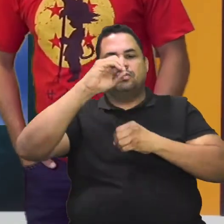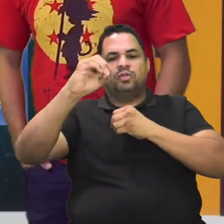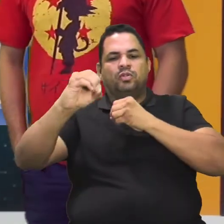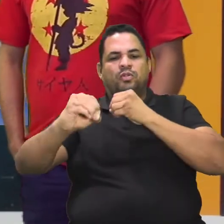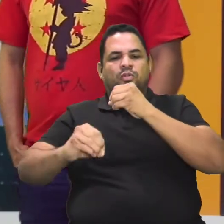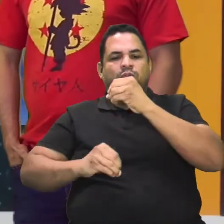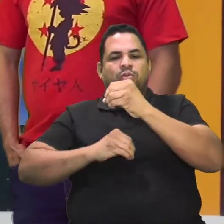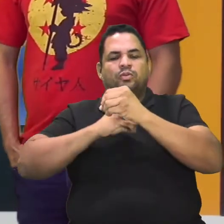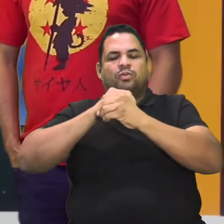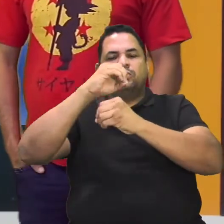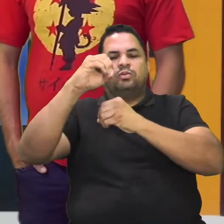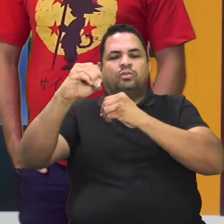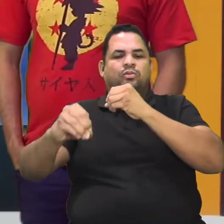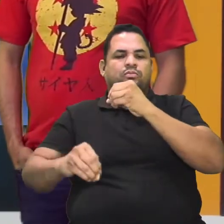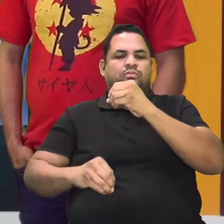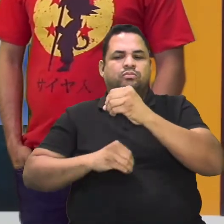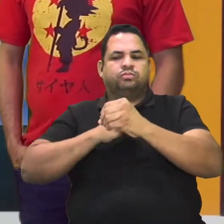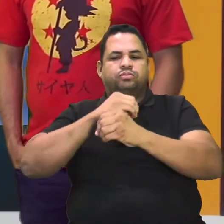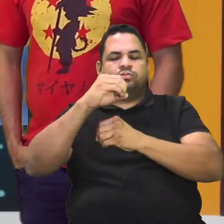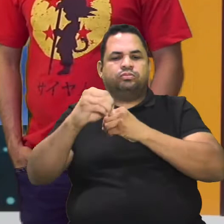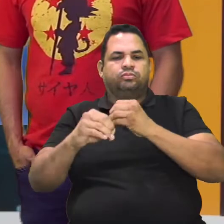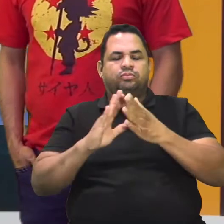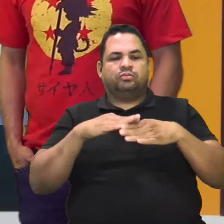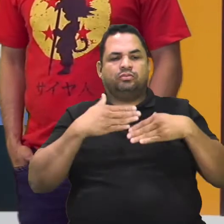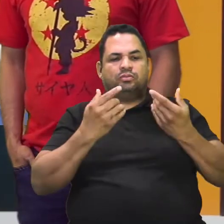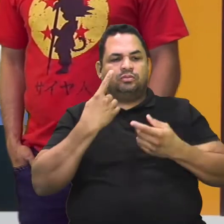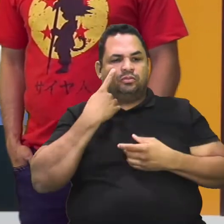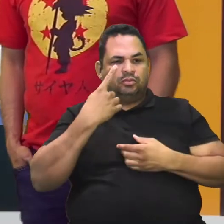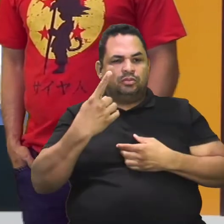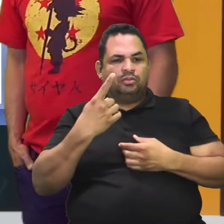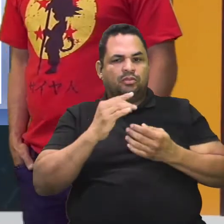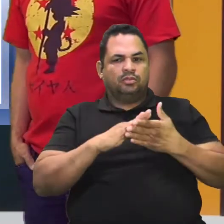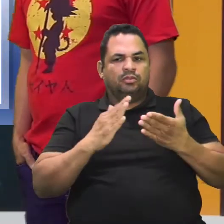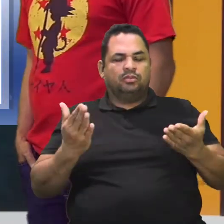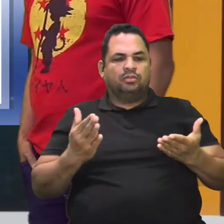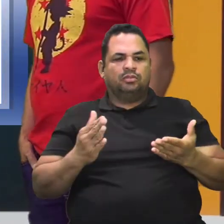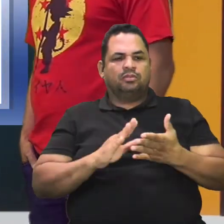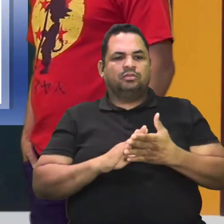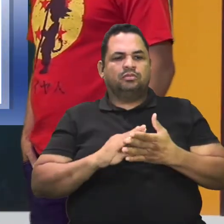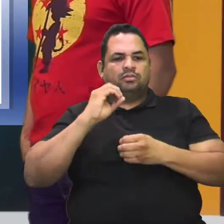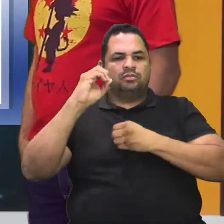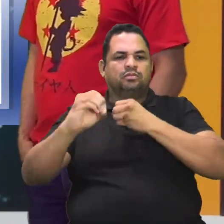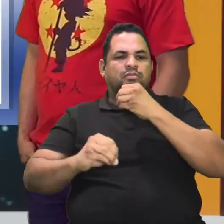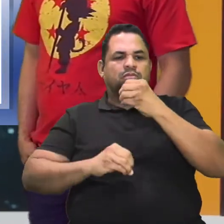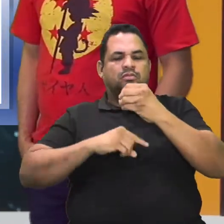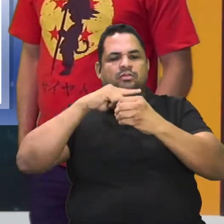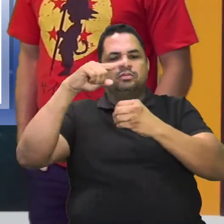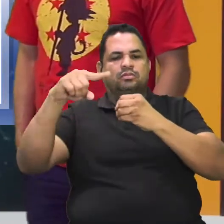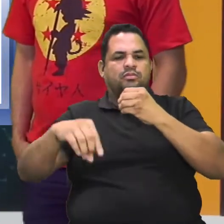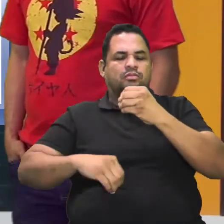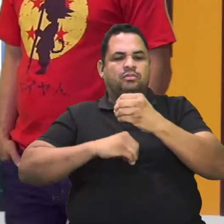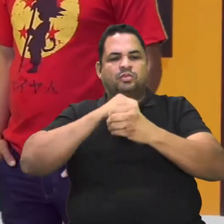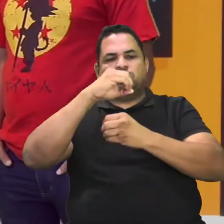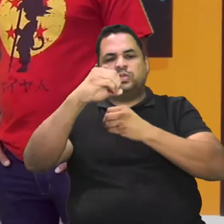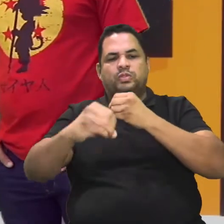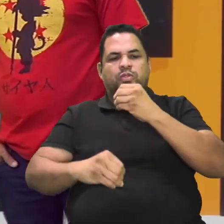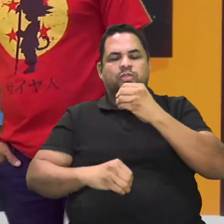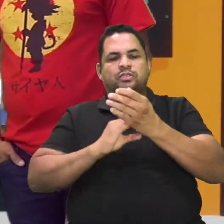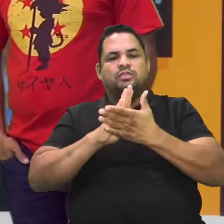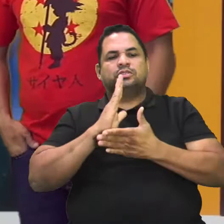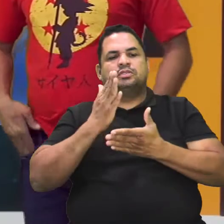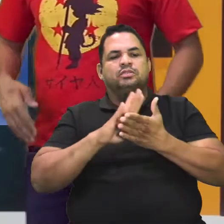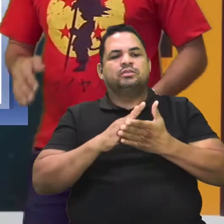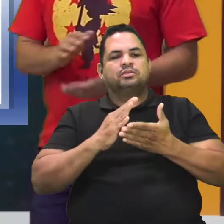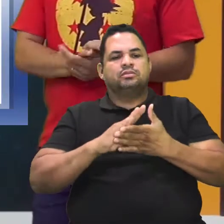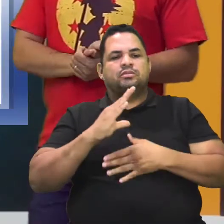né, em forma de elipse. Então, quando a gente vê a parte de planetas circulando ao redor, né, a gente já